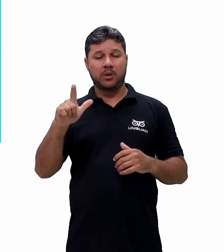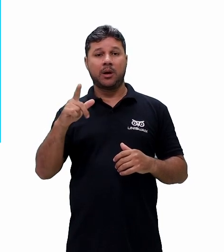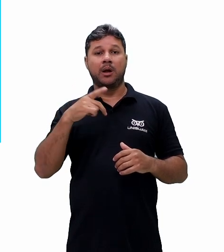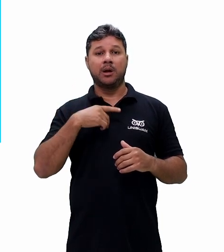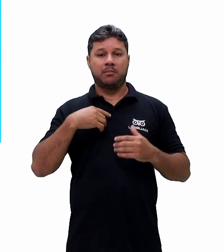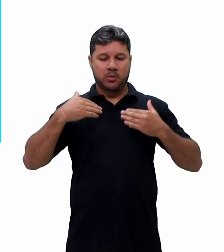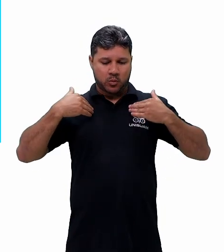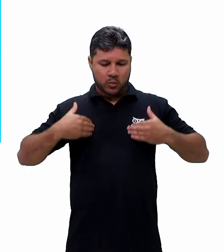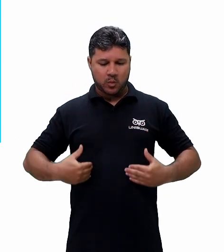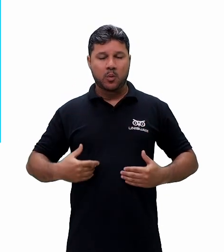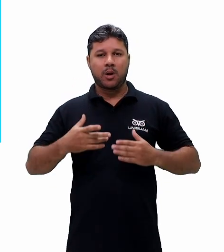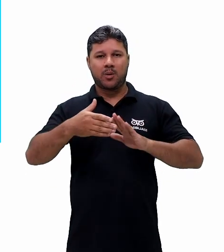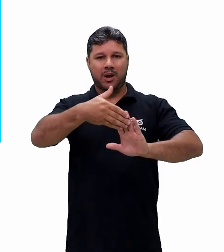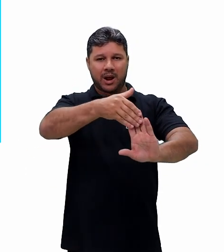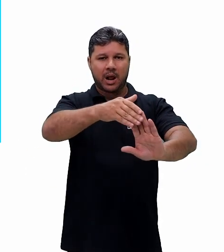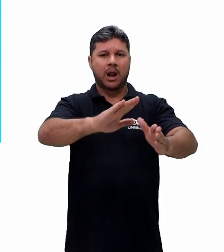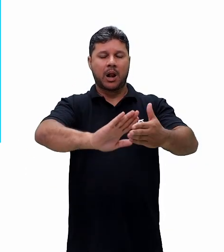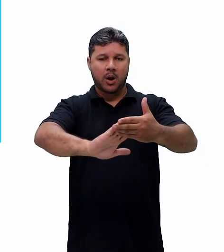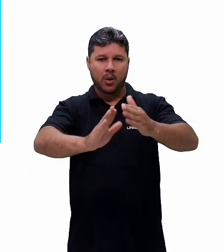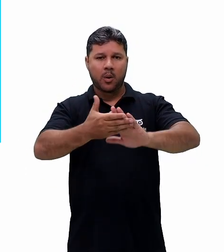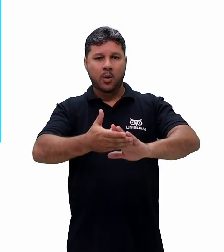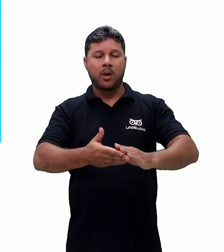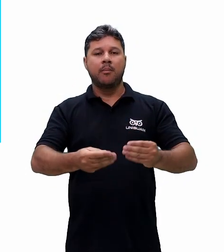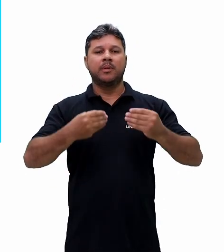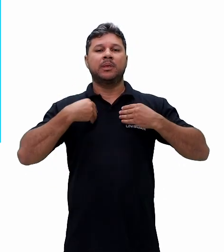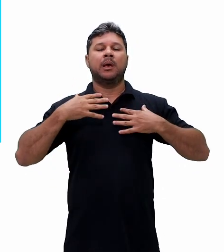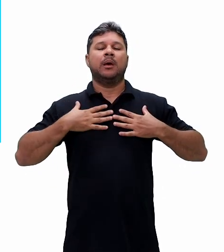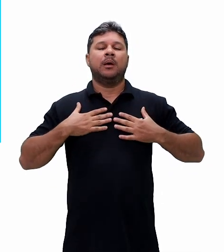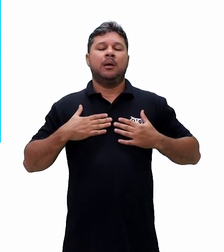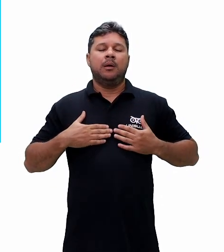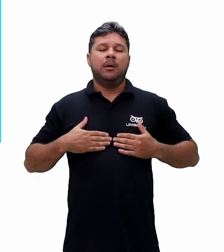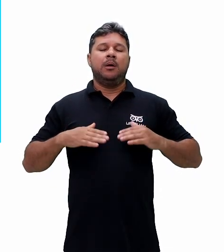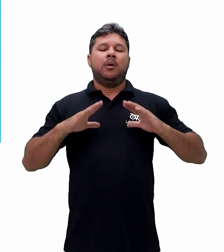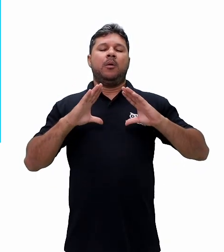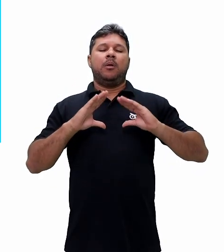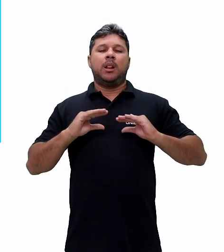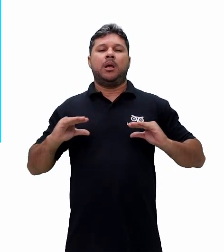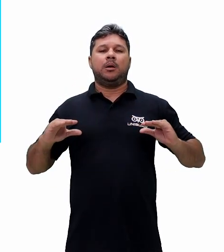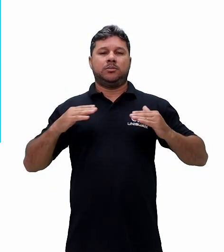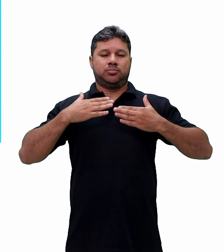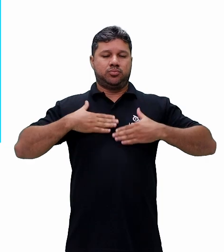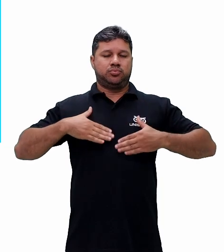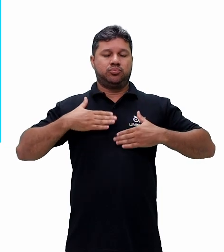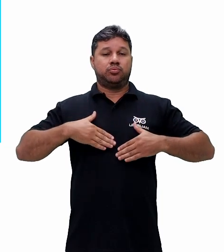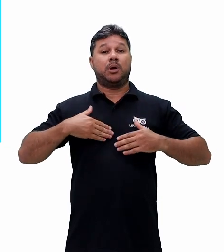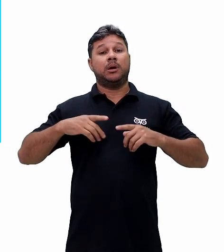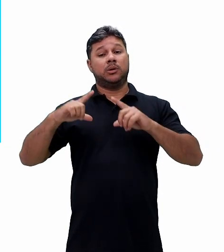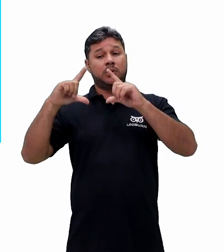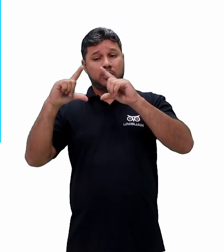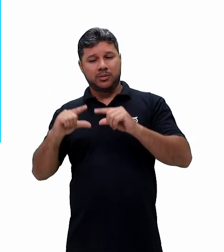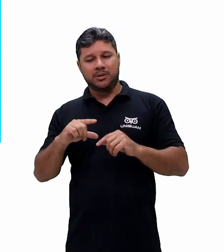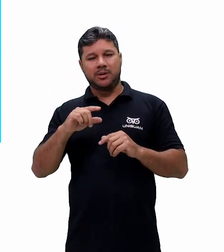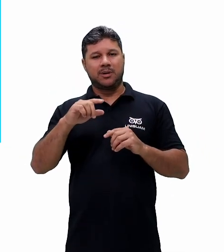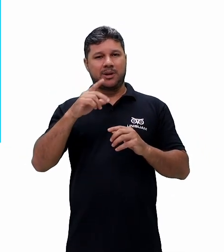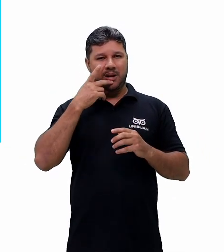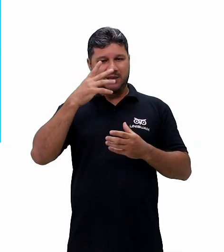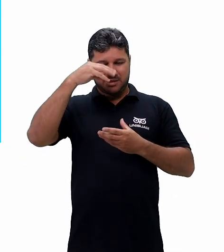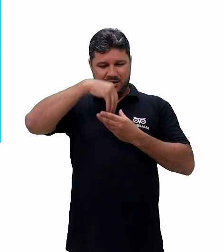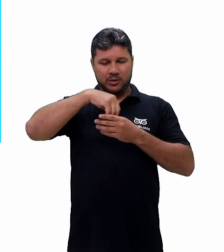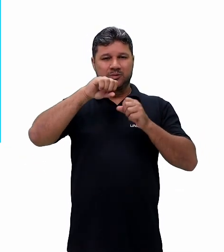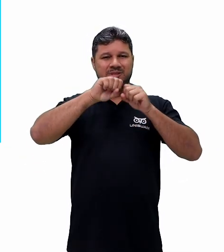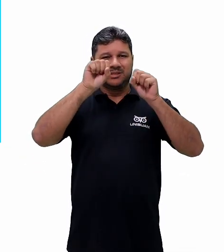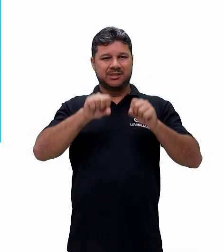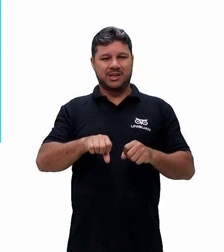e redução da atividade simpática. Né? O alongamento ele promove um relaxamento. Então, há uma diminuição da